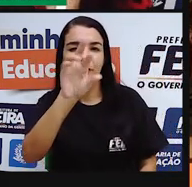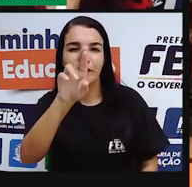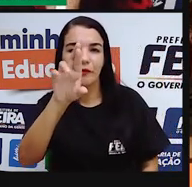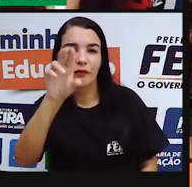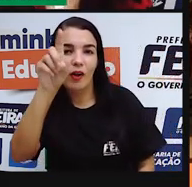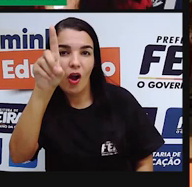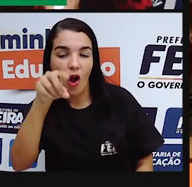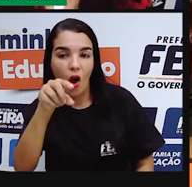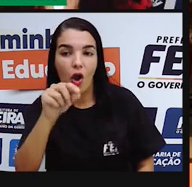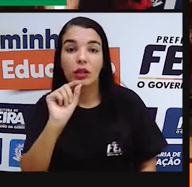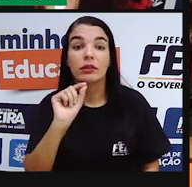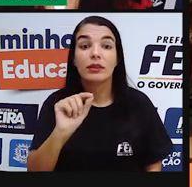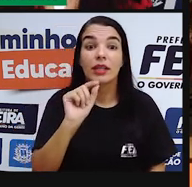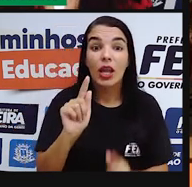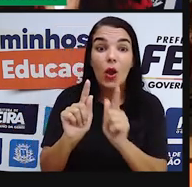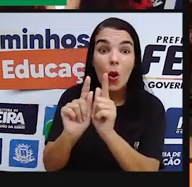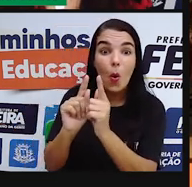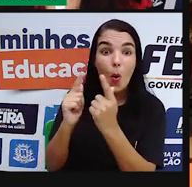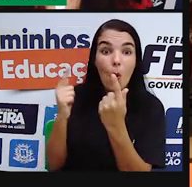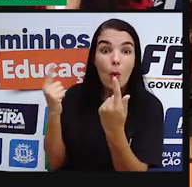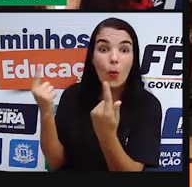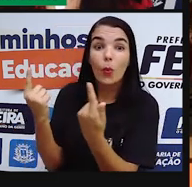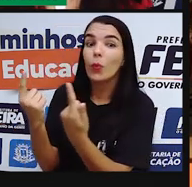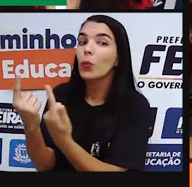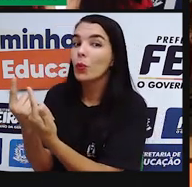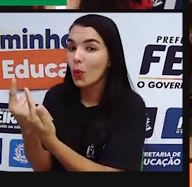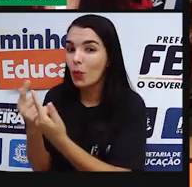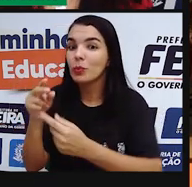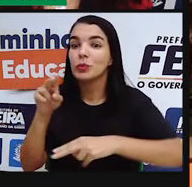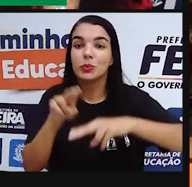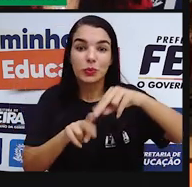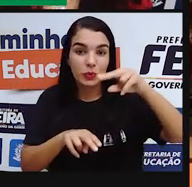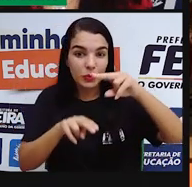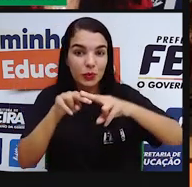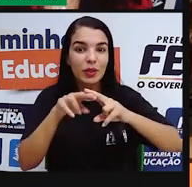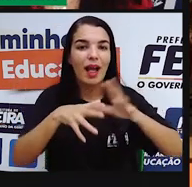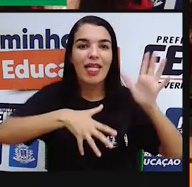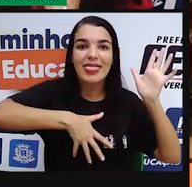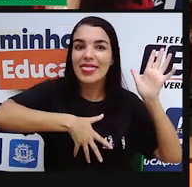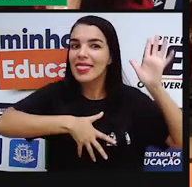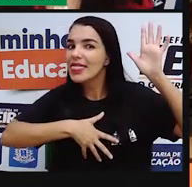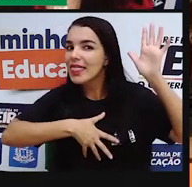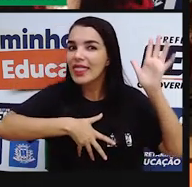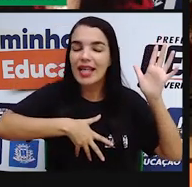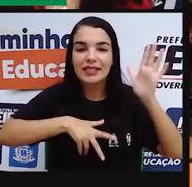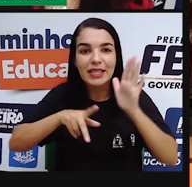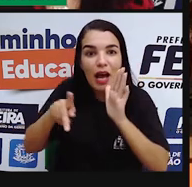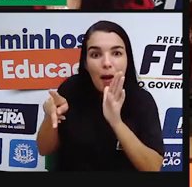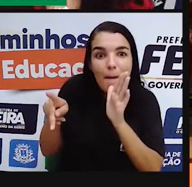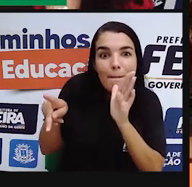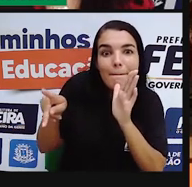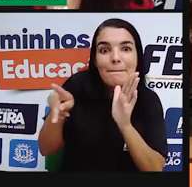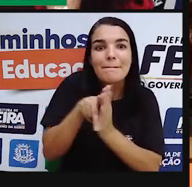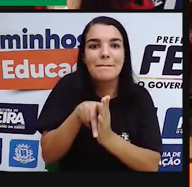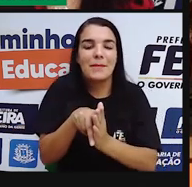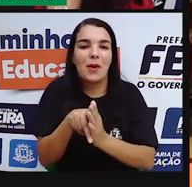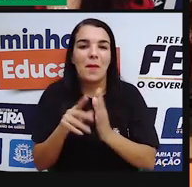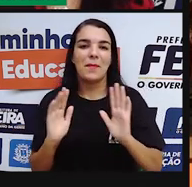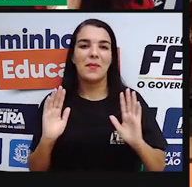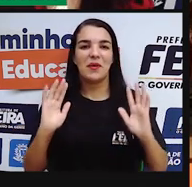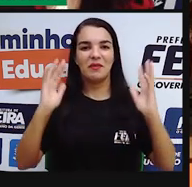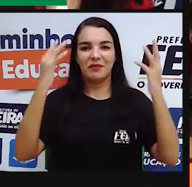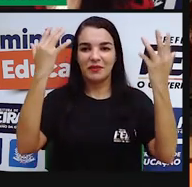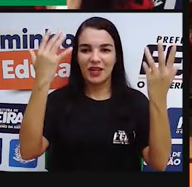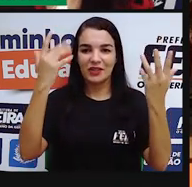festa junina. A quadrilha junina é, todavia, a dança típica desse tipo de